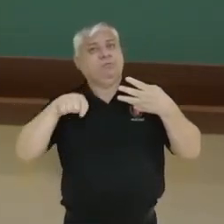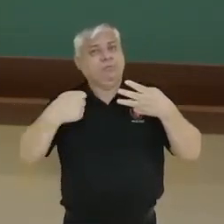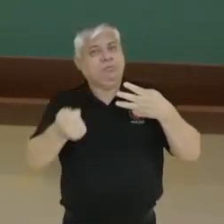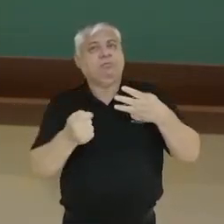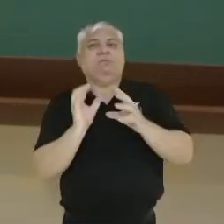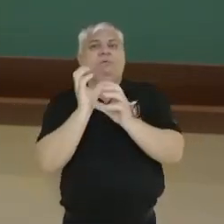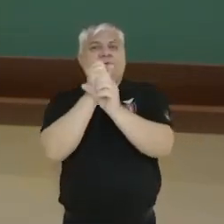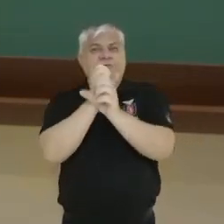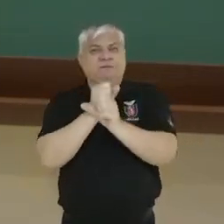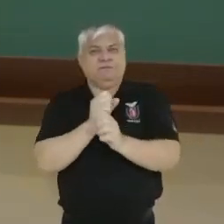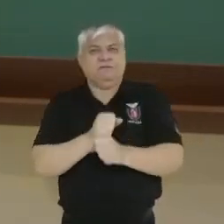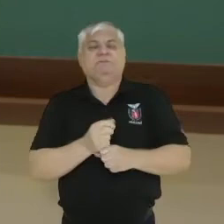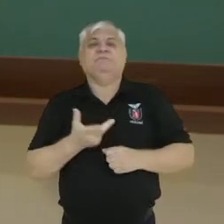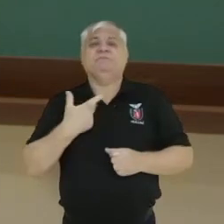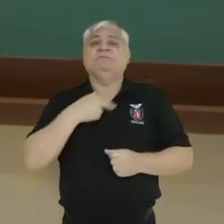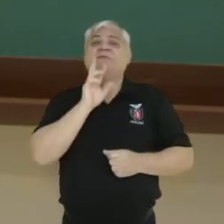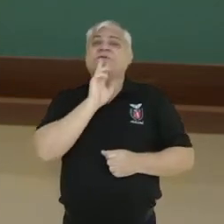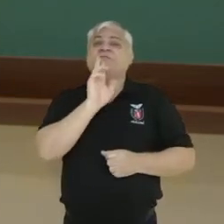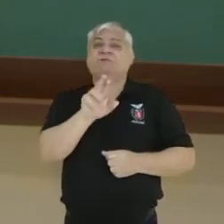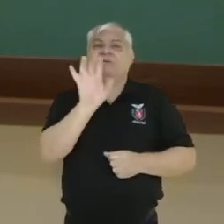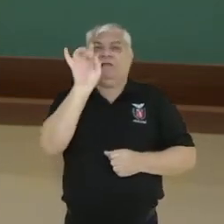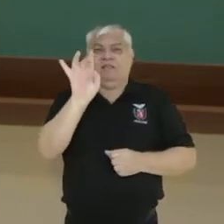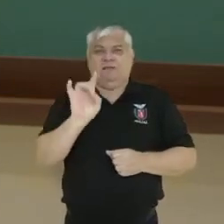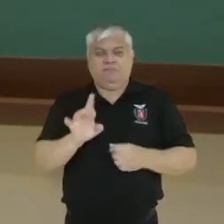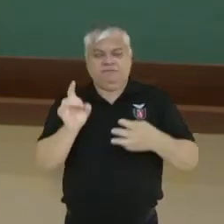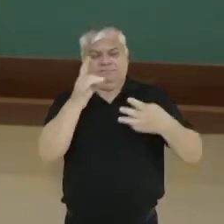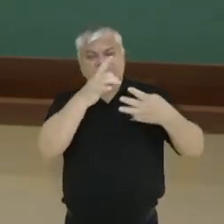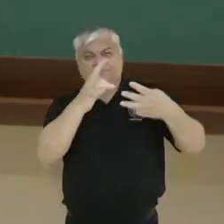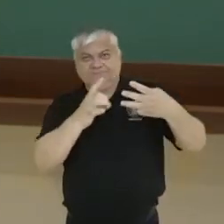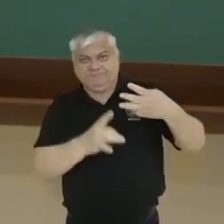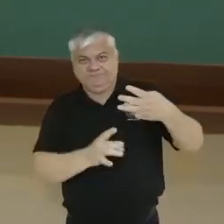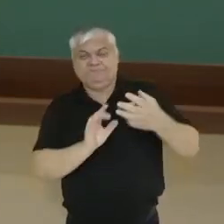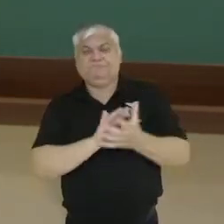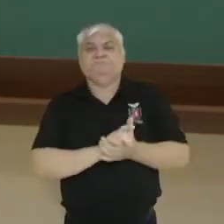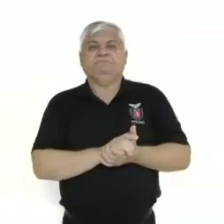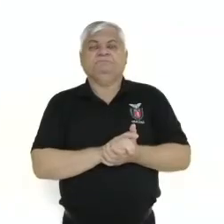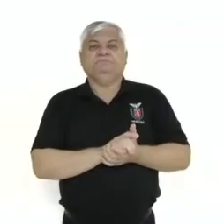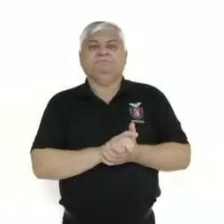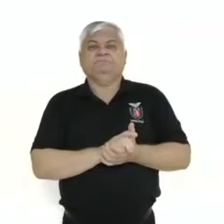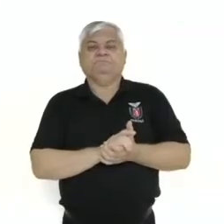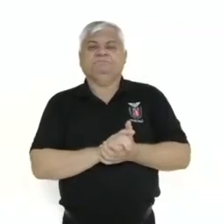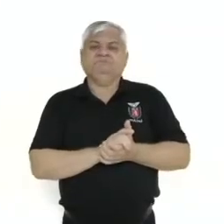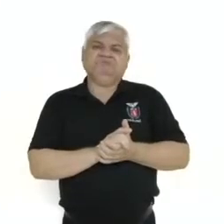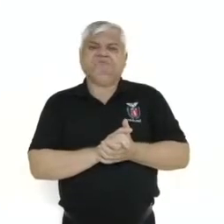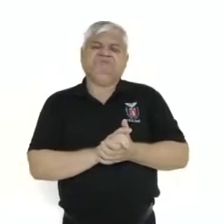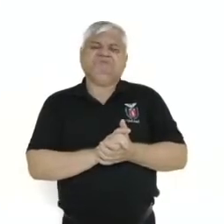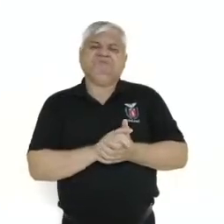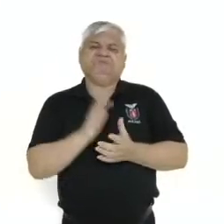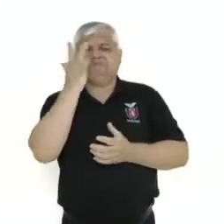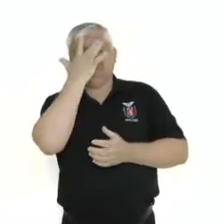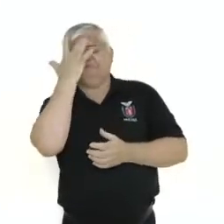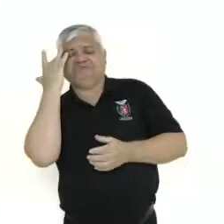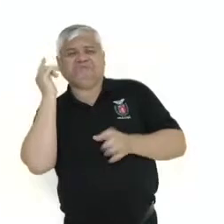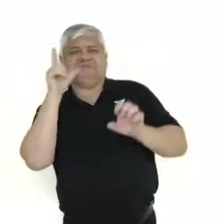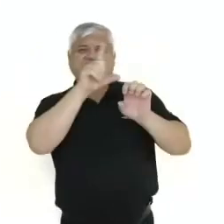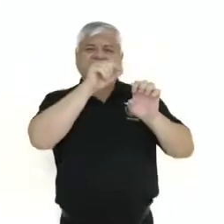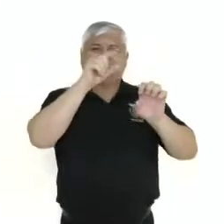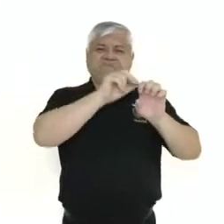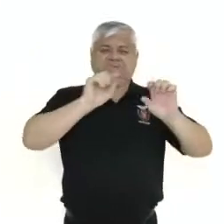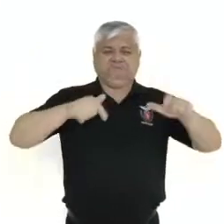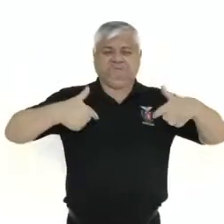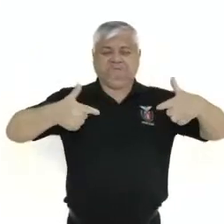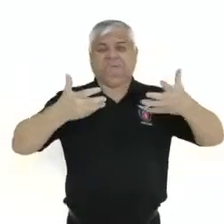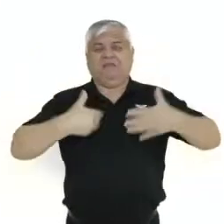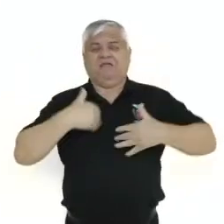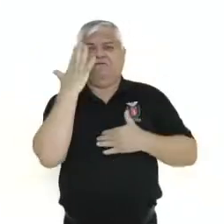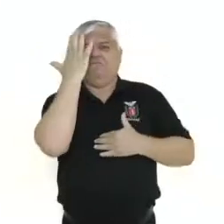orçamento. Então vamos lá, respondendo cada uma delas. Muitos empreendedores querem ser grandes, ter uma empresa de